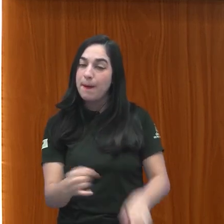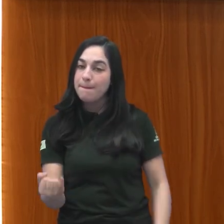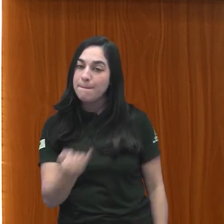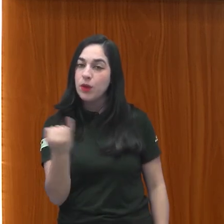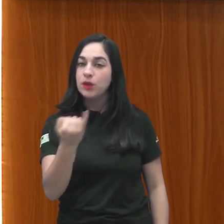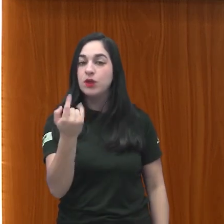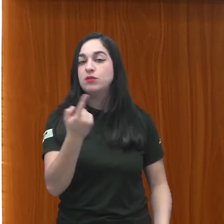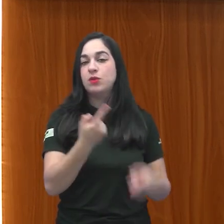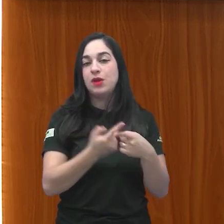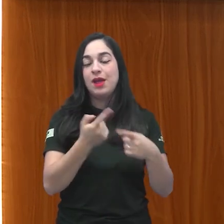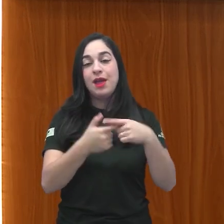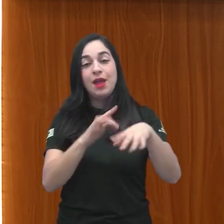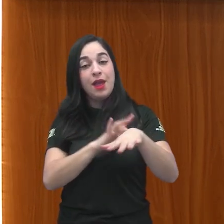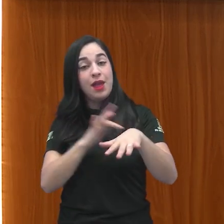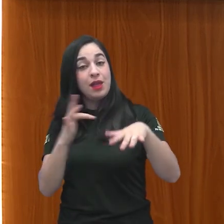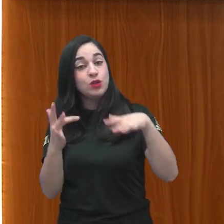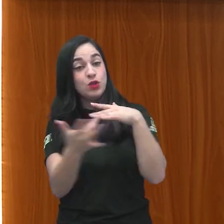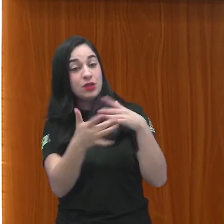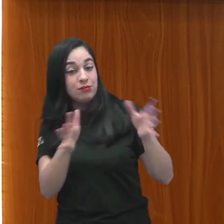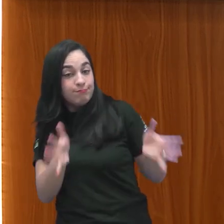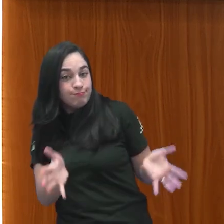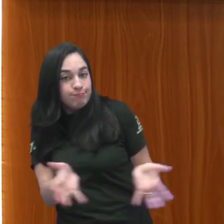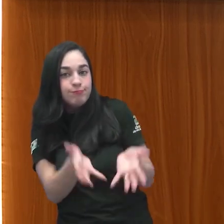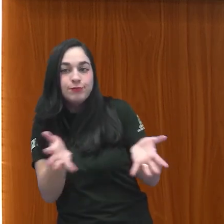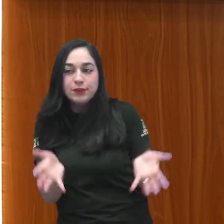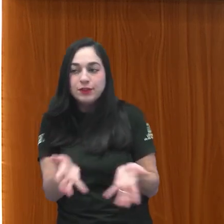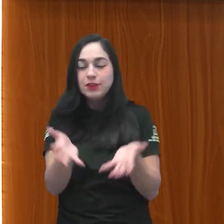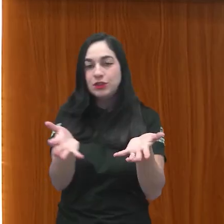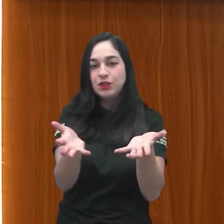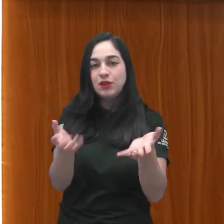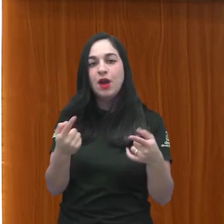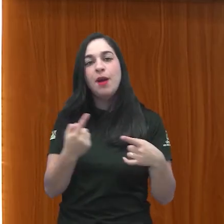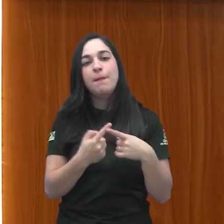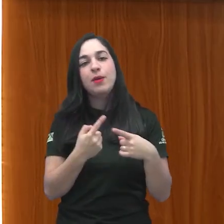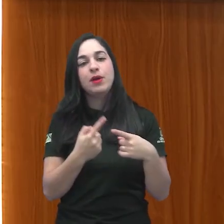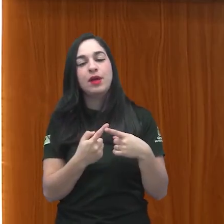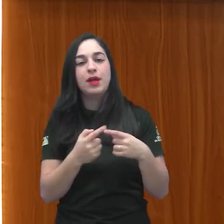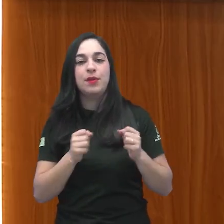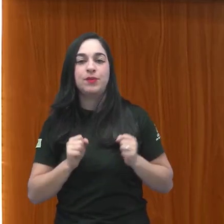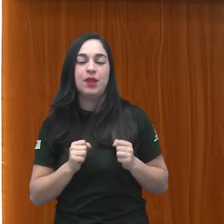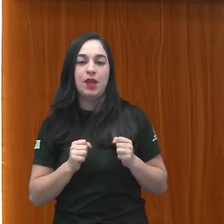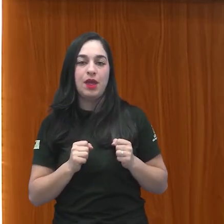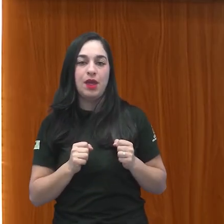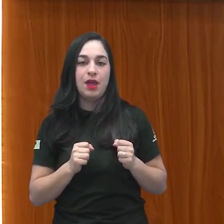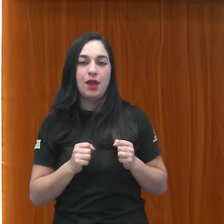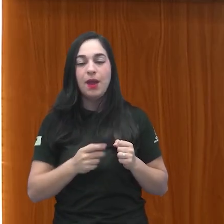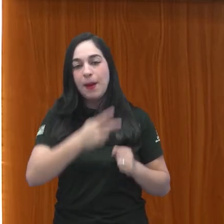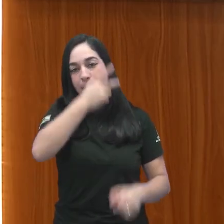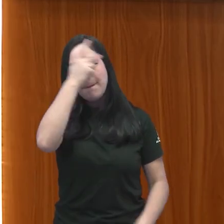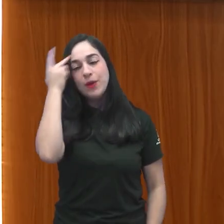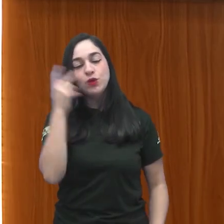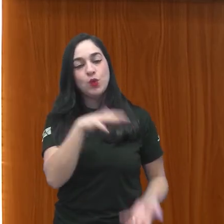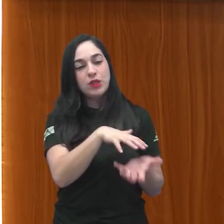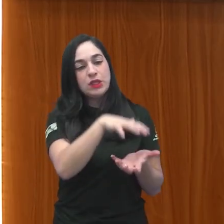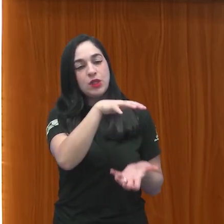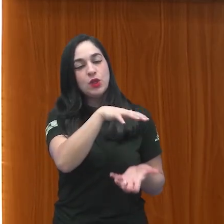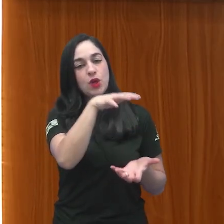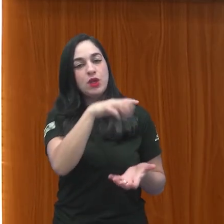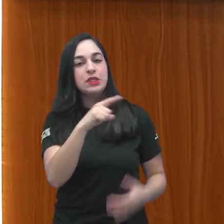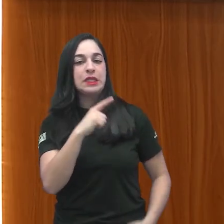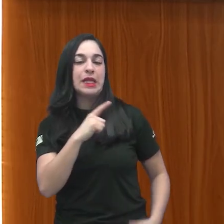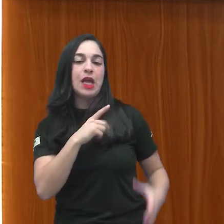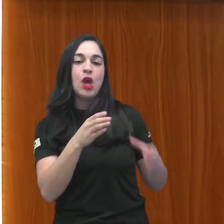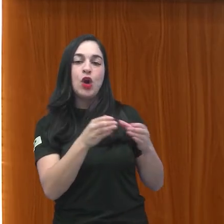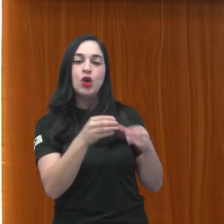muito preponderante, que é as redes sociais. Os idosos eles estão mais suscetíveis às manipulações que são